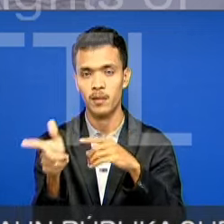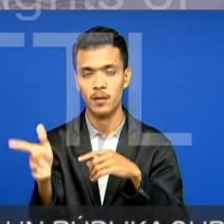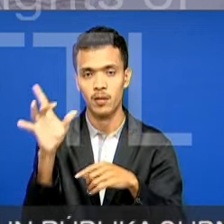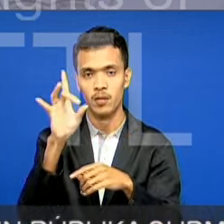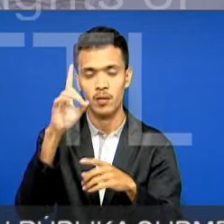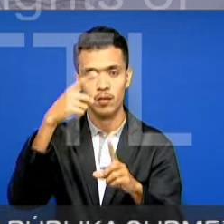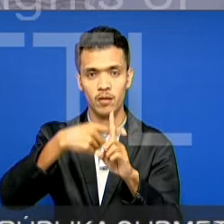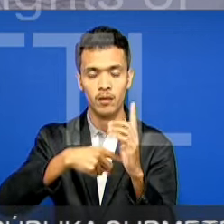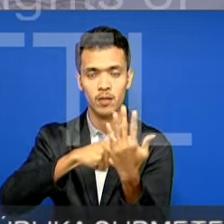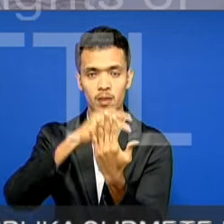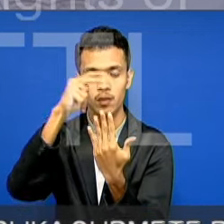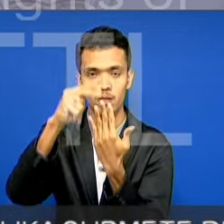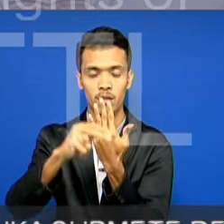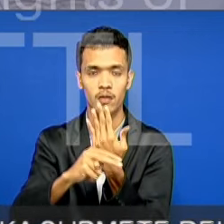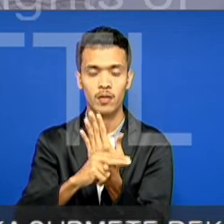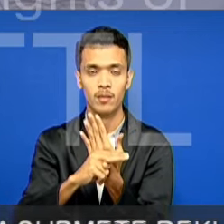E 28 de novembro,